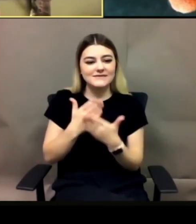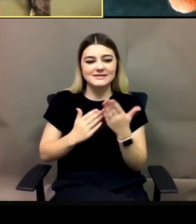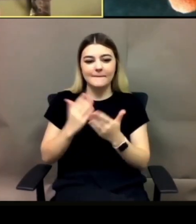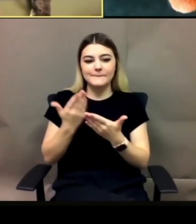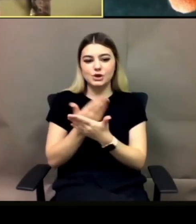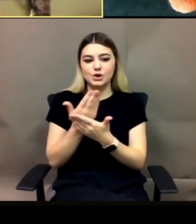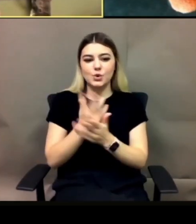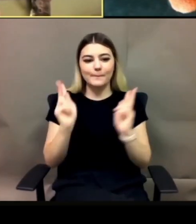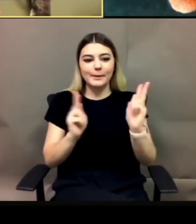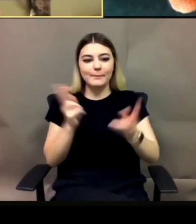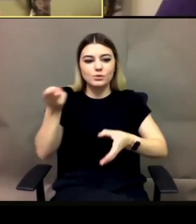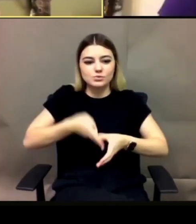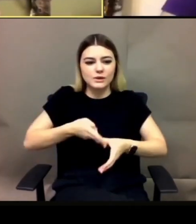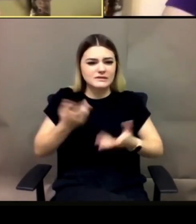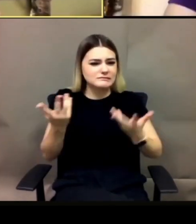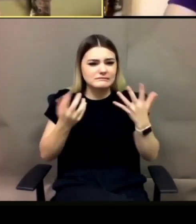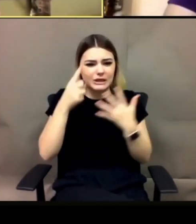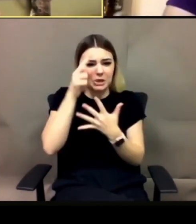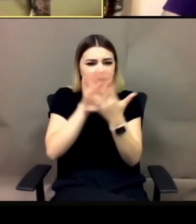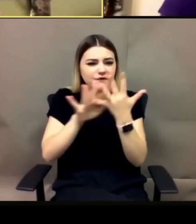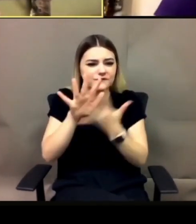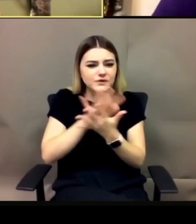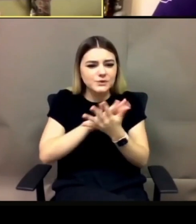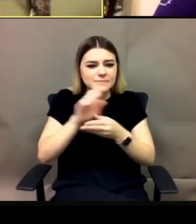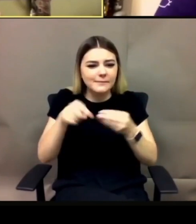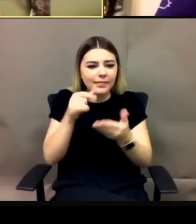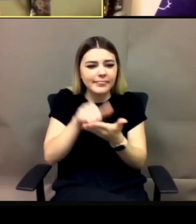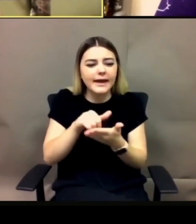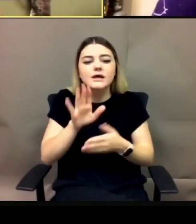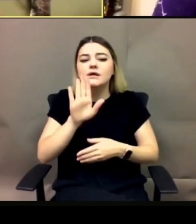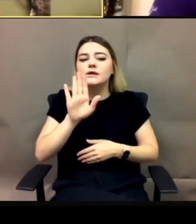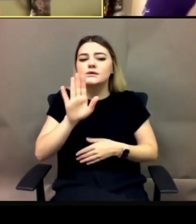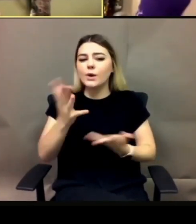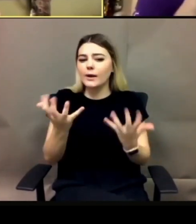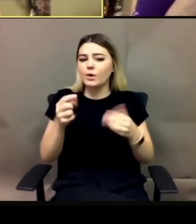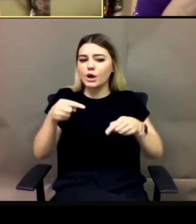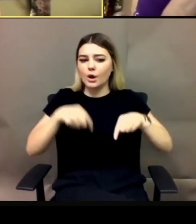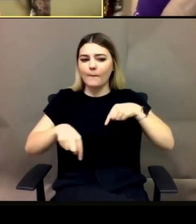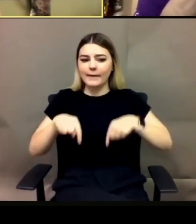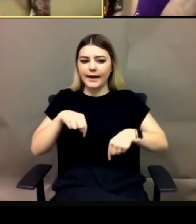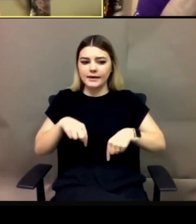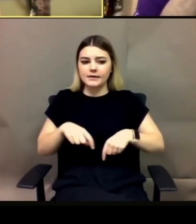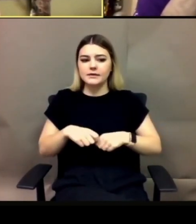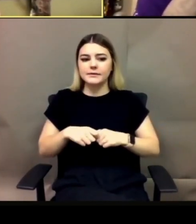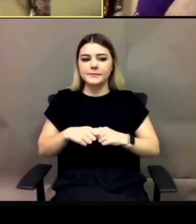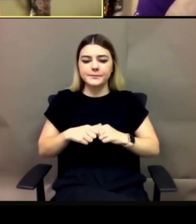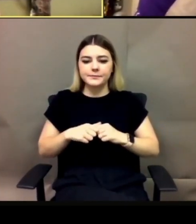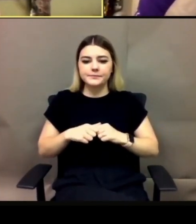pessoas ainda meio perdidas ali. Deixa eu voltar, então,